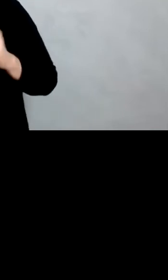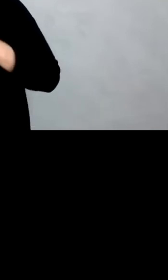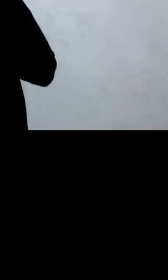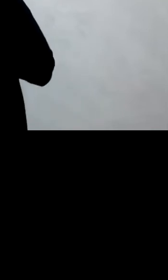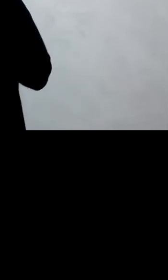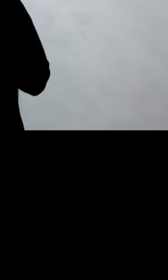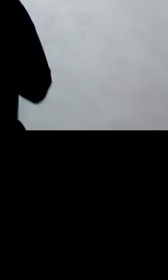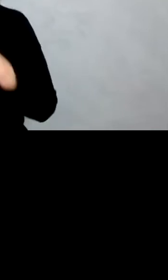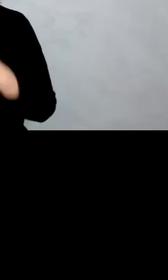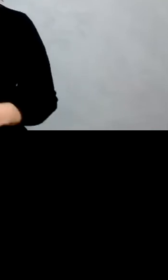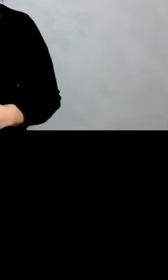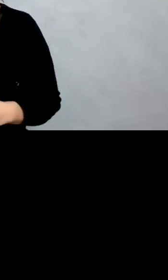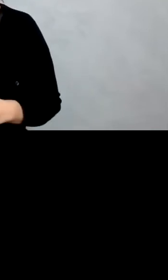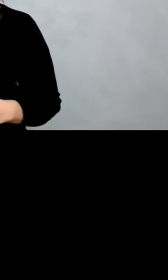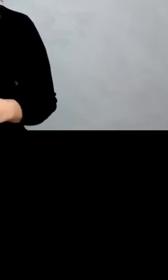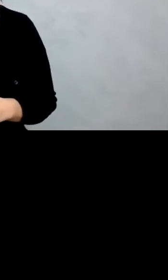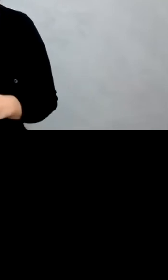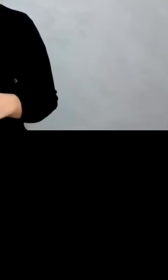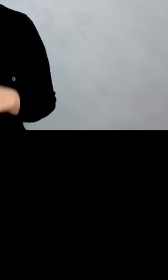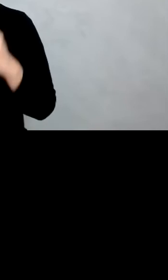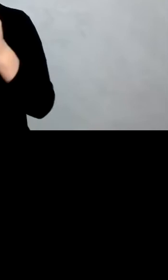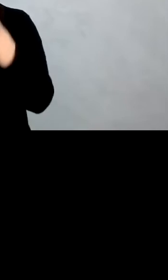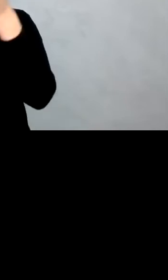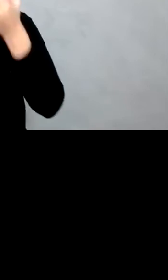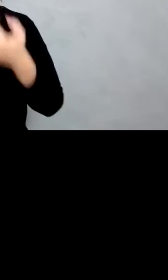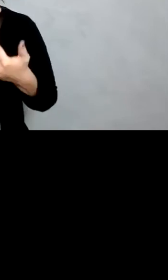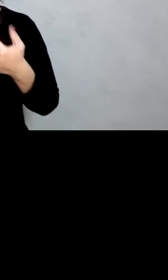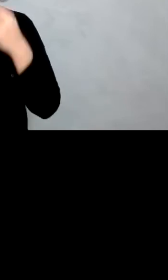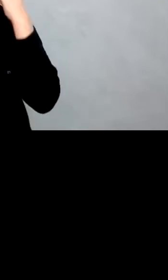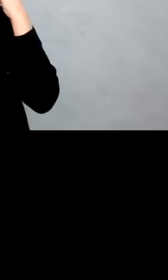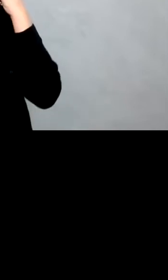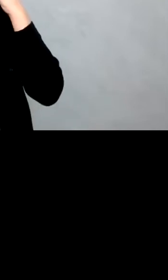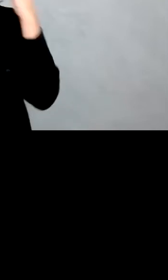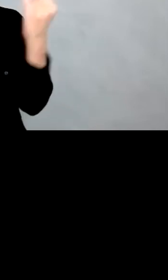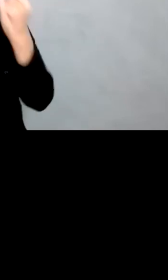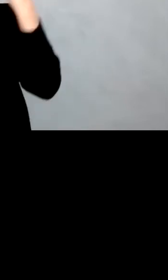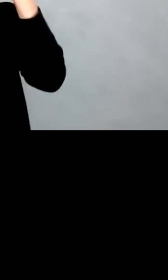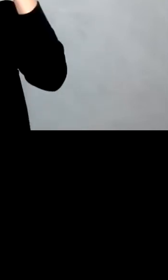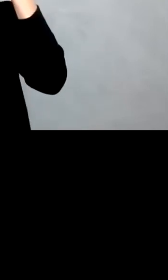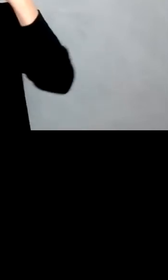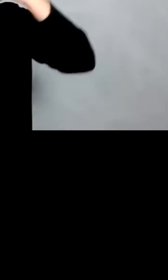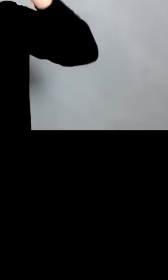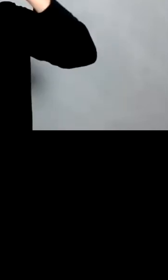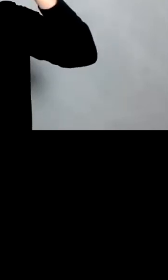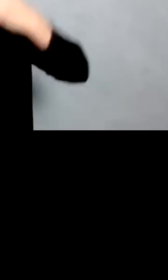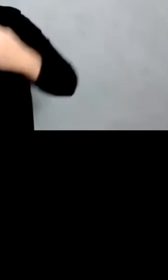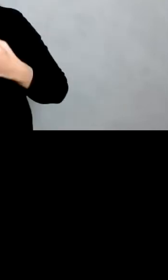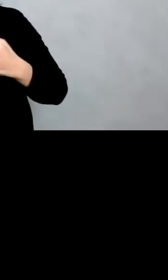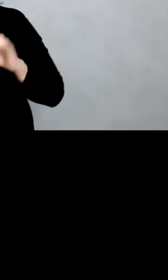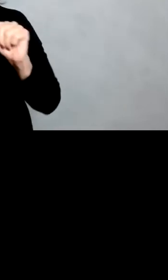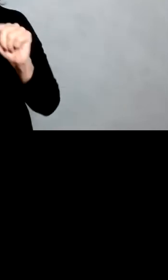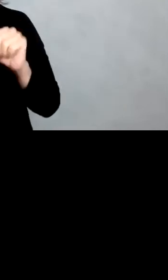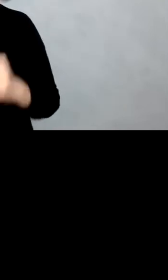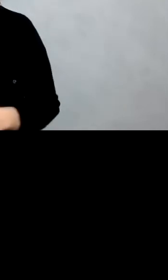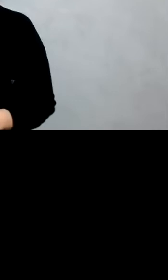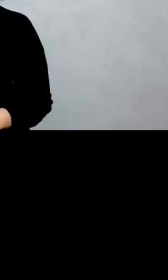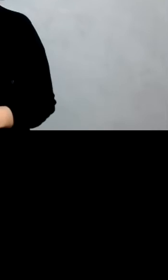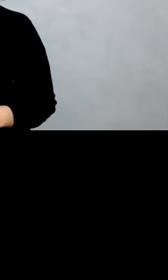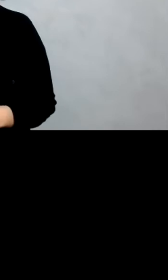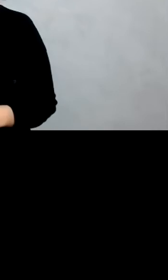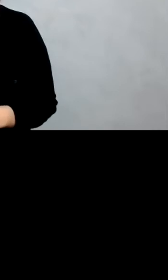Por enquanto, no chat só... Oi? Não, no chat não teve perguntas, por enquanto. Tá, então, alguém quer colocar